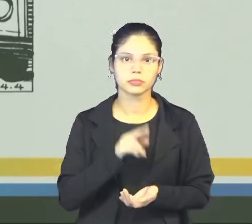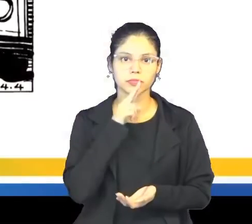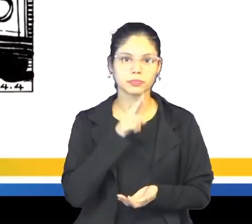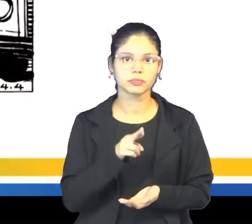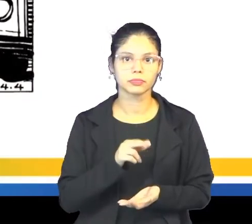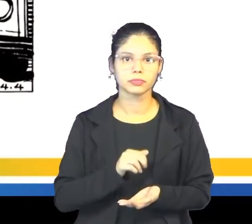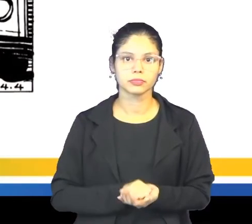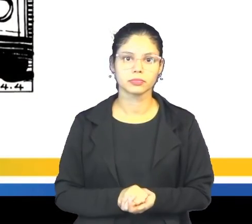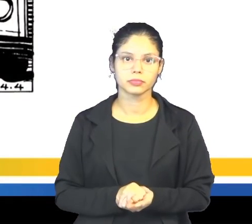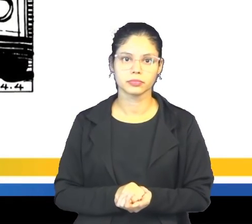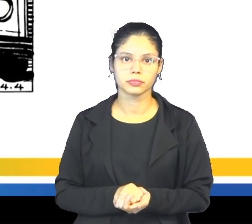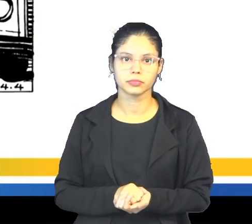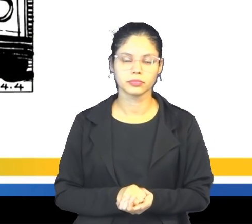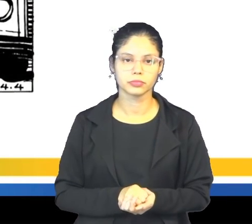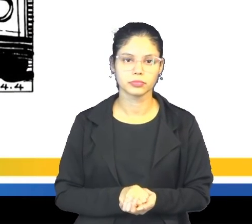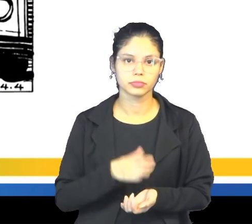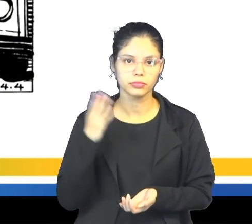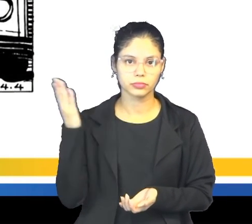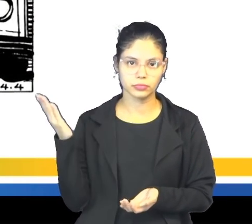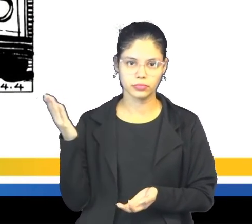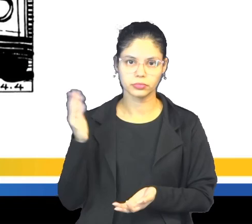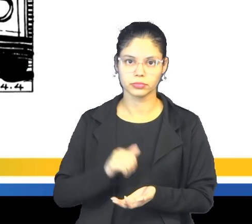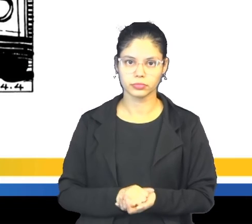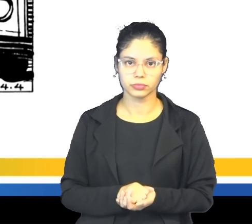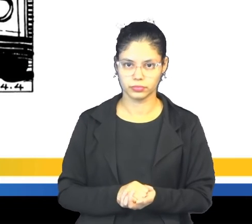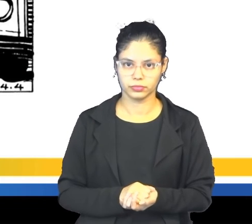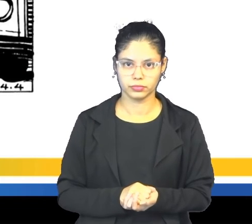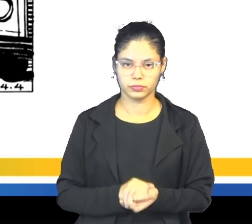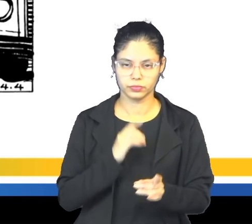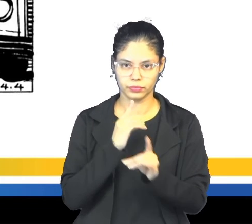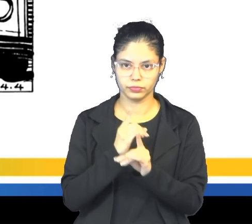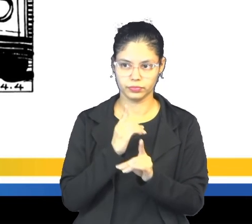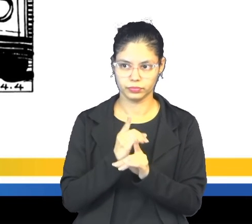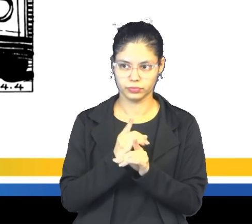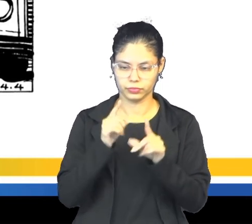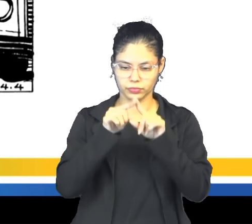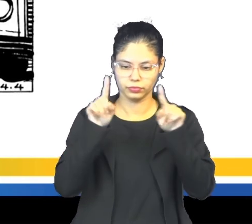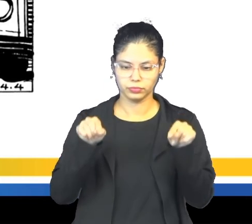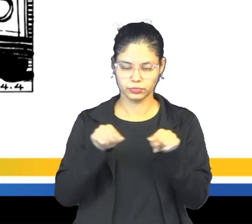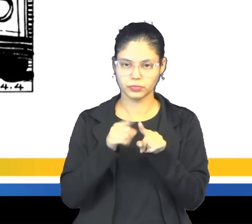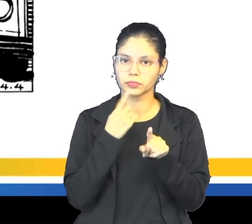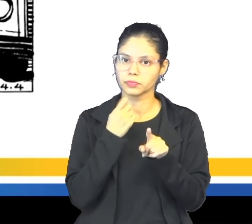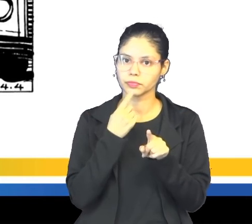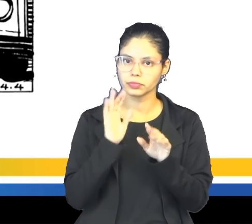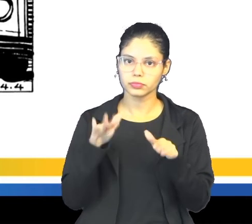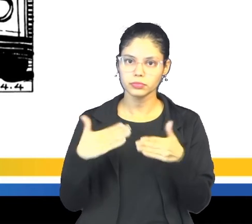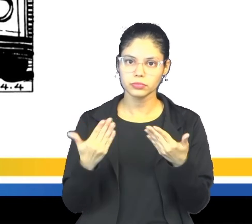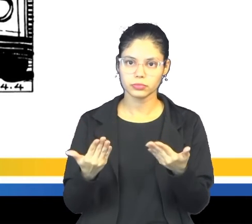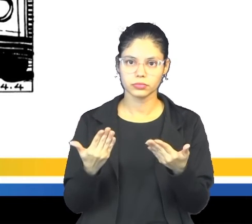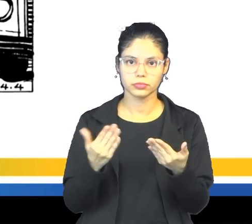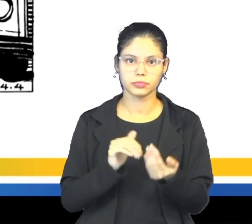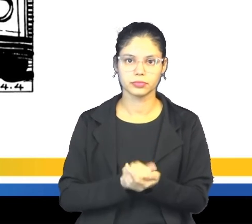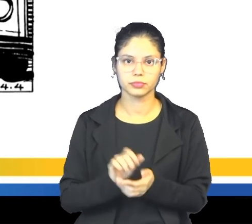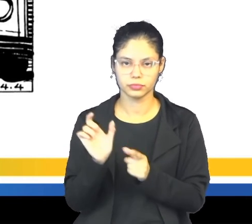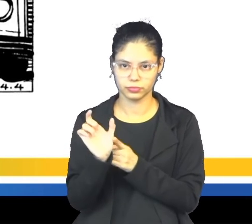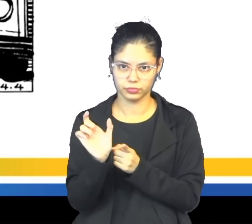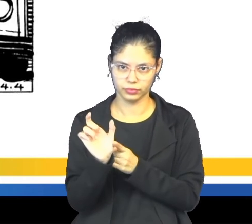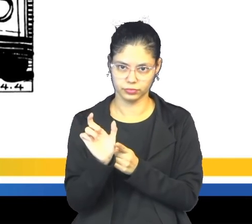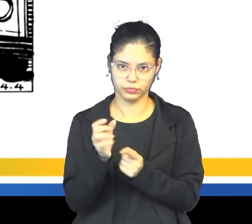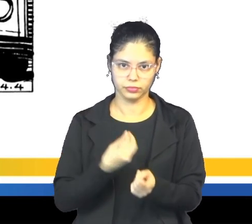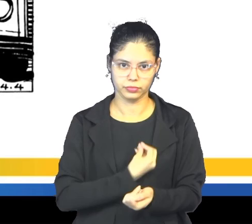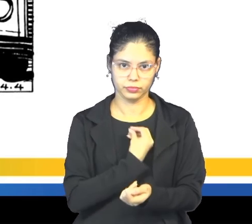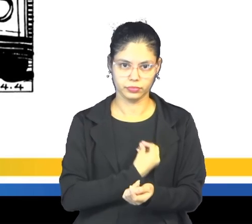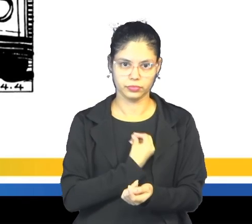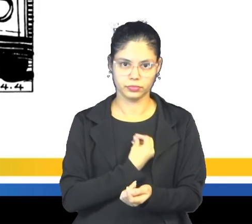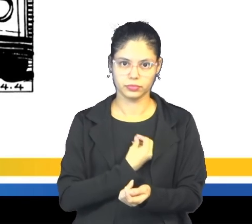resposta. No caso, você, né, identificou aí quais o presente,